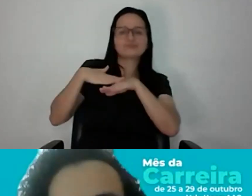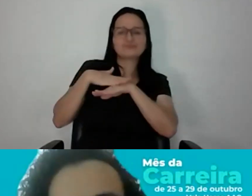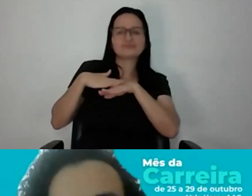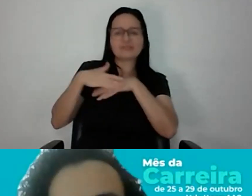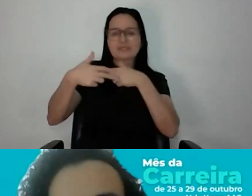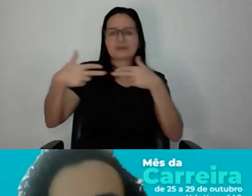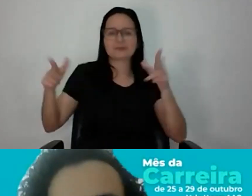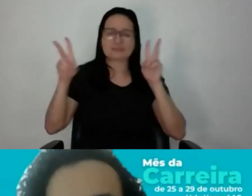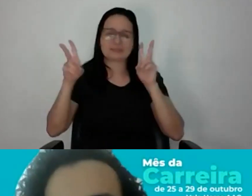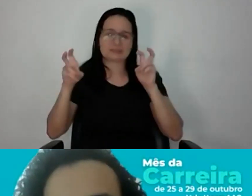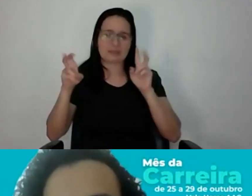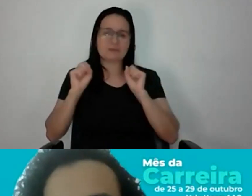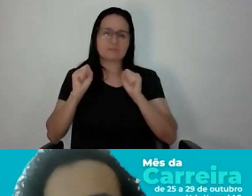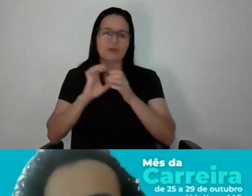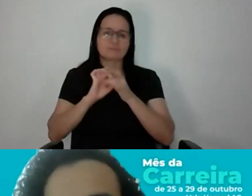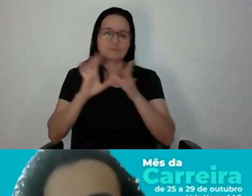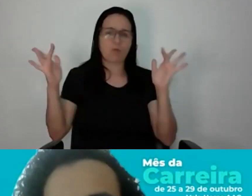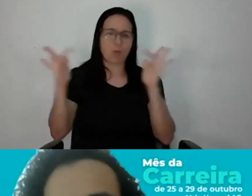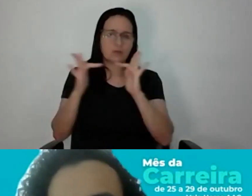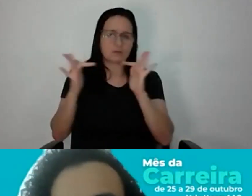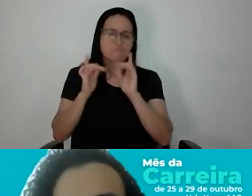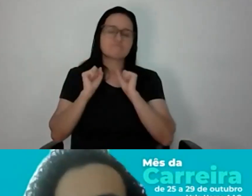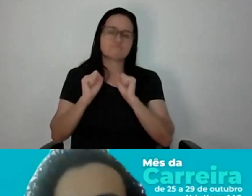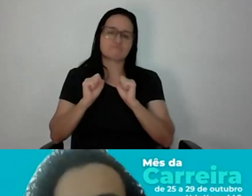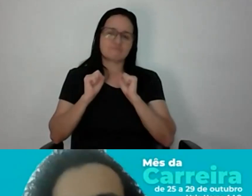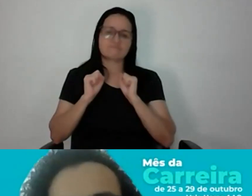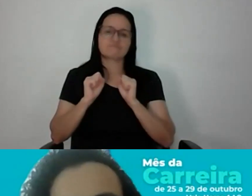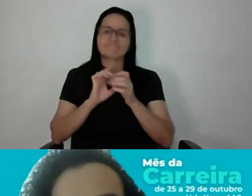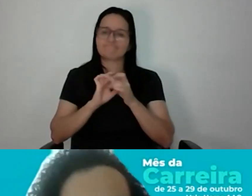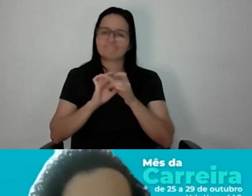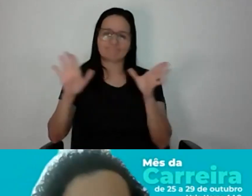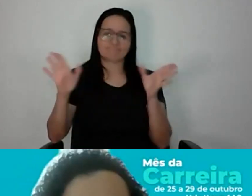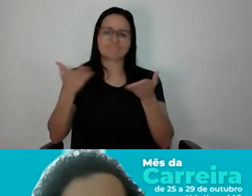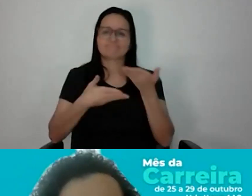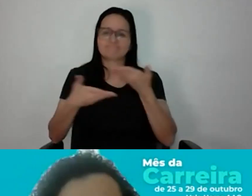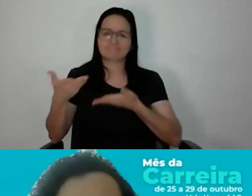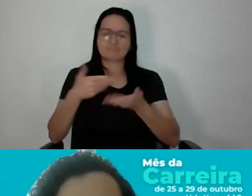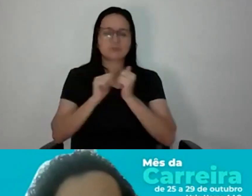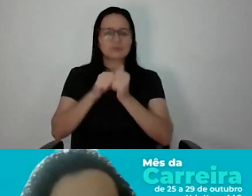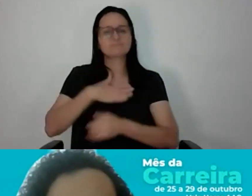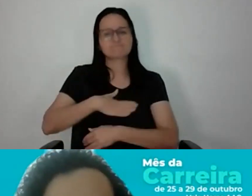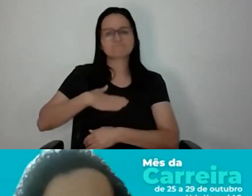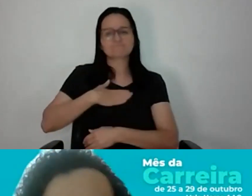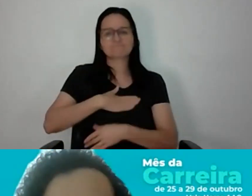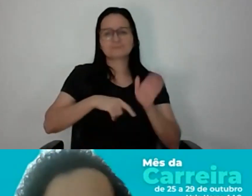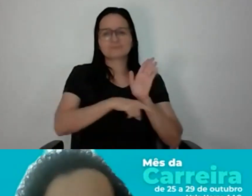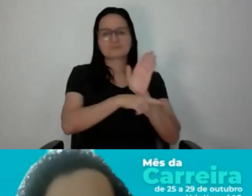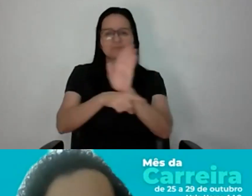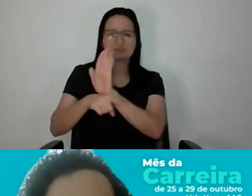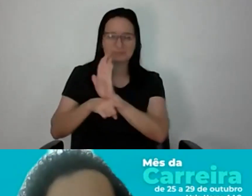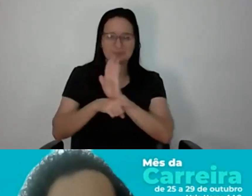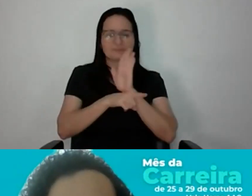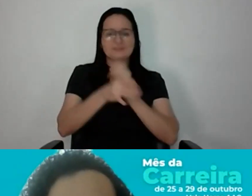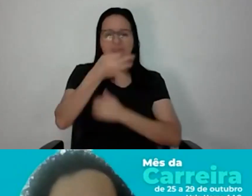Então, essa linha de compartilhar, sintam-se à vontade para compartilhar conosco, eu vou ter o prazer de ajudar você na sua ideia.